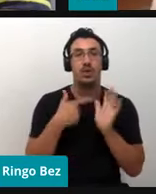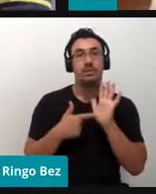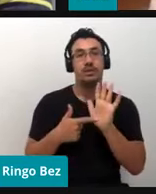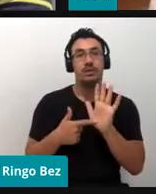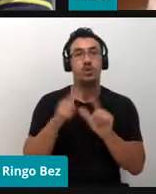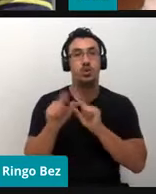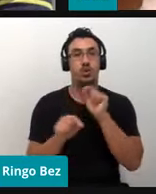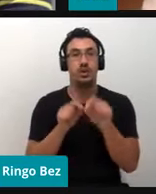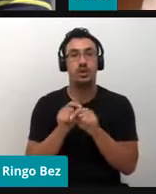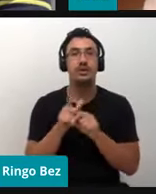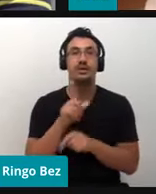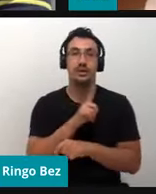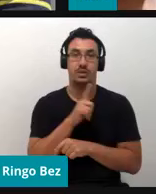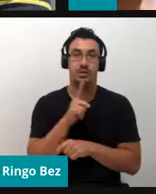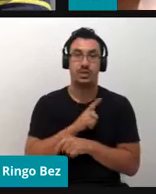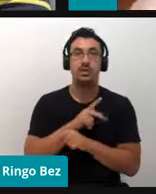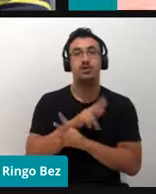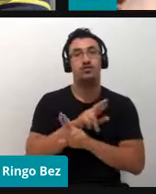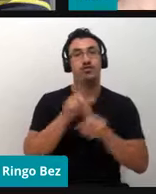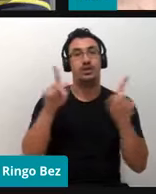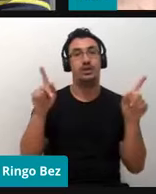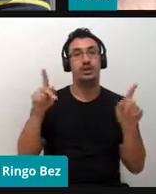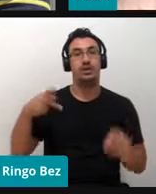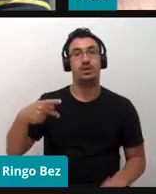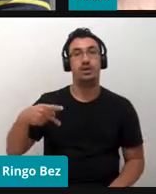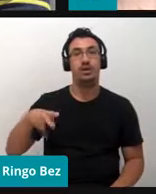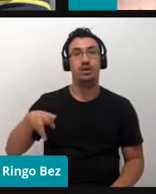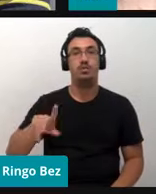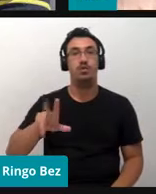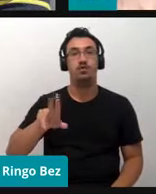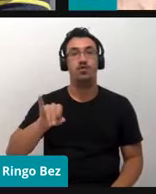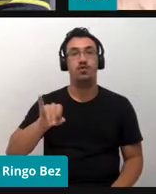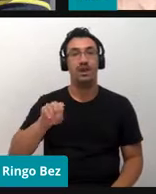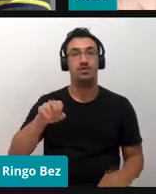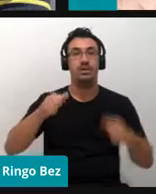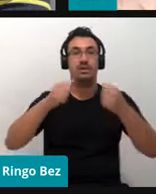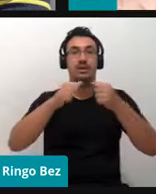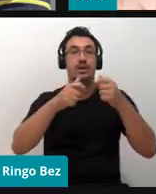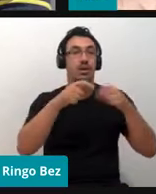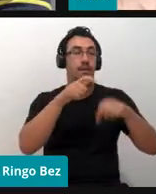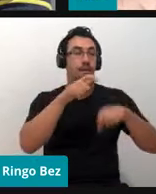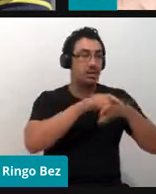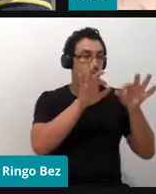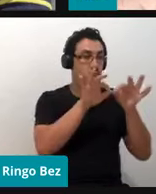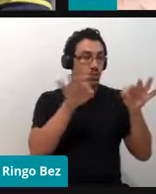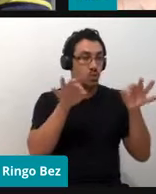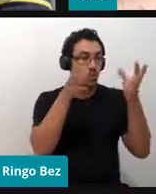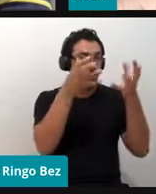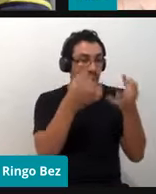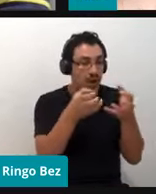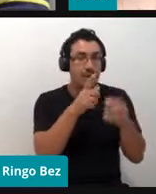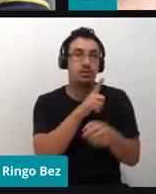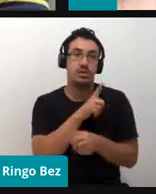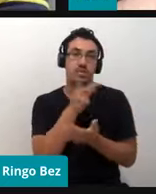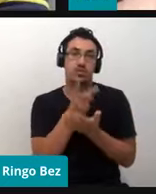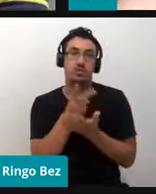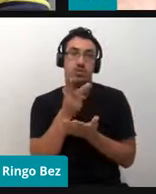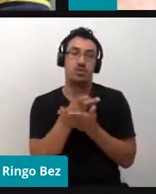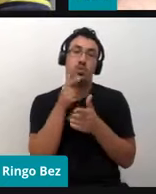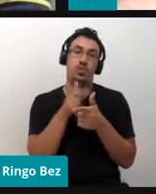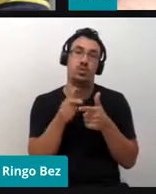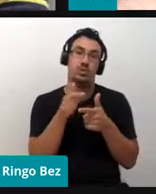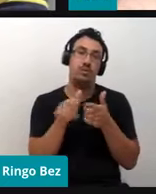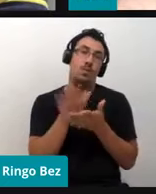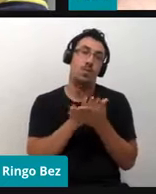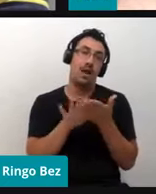regime pluviométrico diferente. Nós vamos ter maior período de seca, mas mesmo no período de seca, talvez nós não tenhamos uma